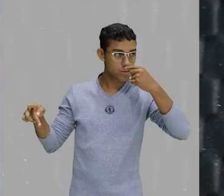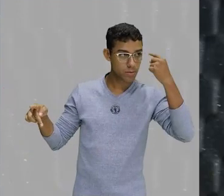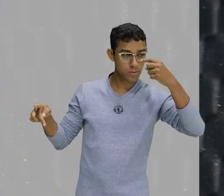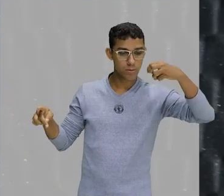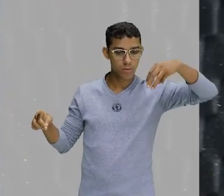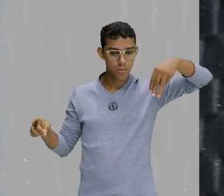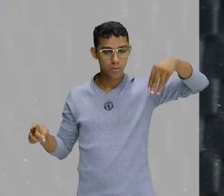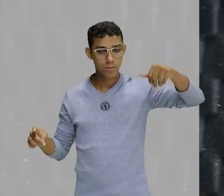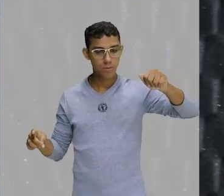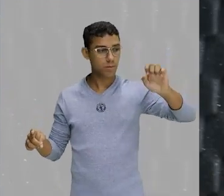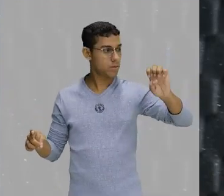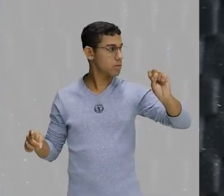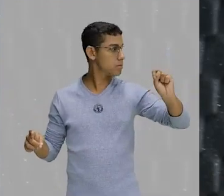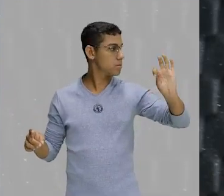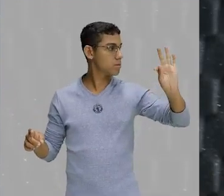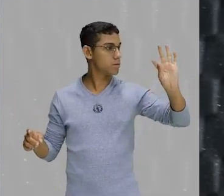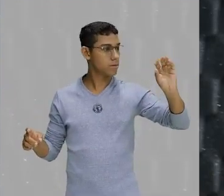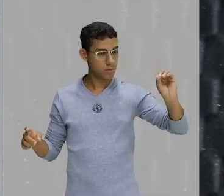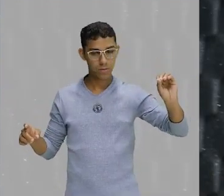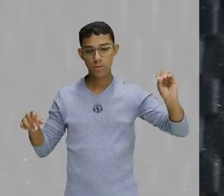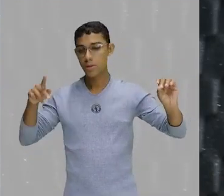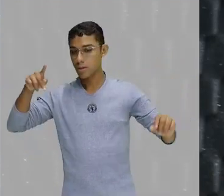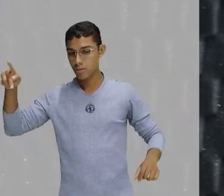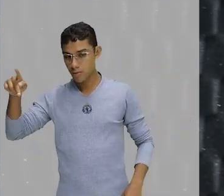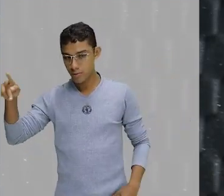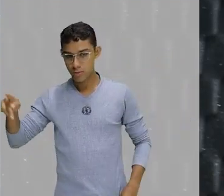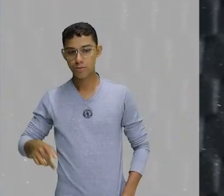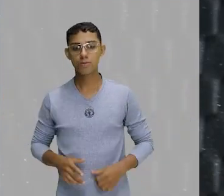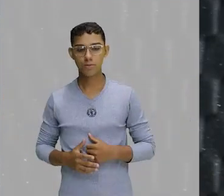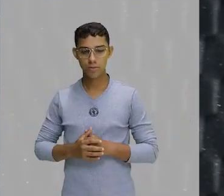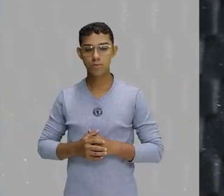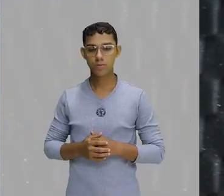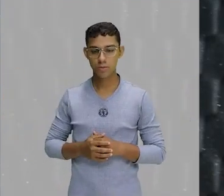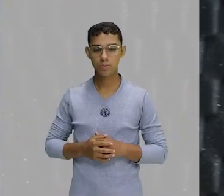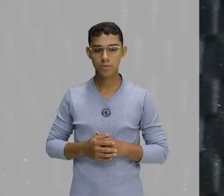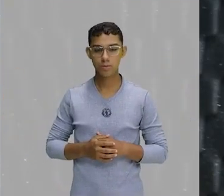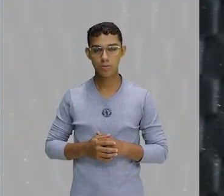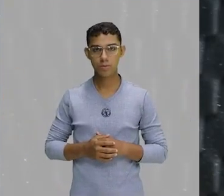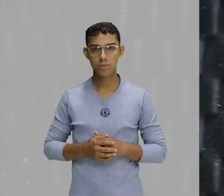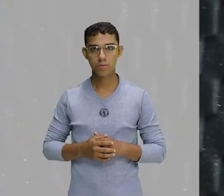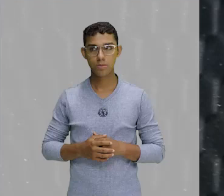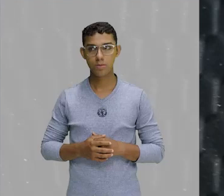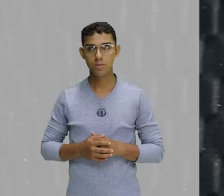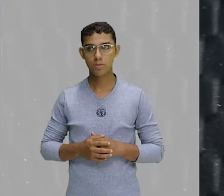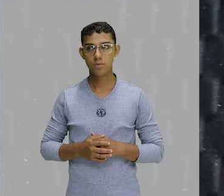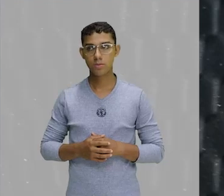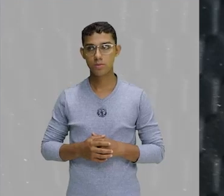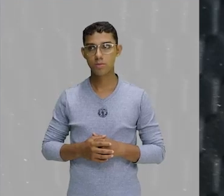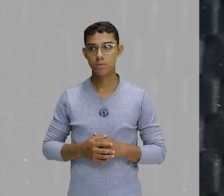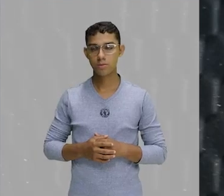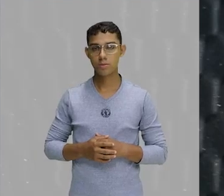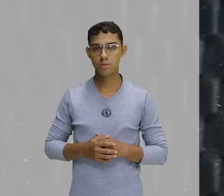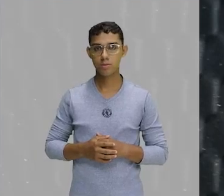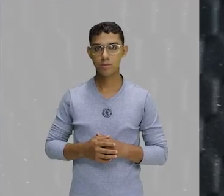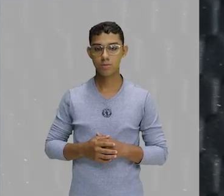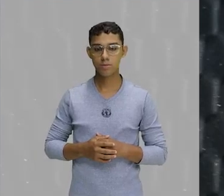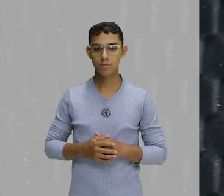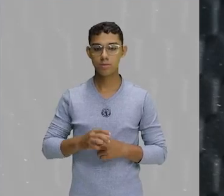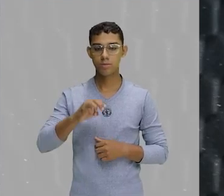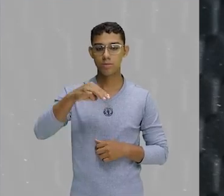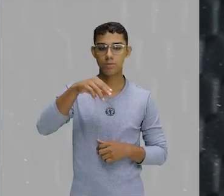falei sobre a diferença de maestro e professor, porque também tem professor em espanhol, tá? Maestro, educação